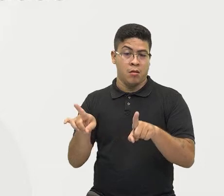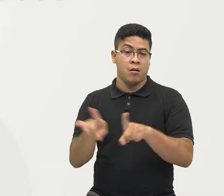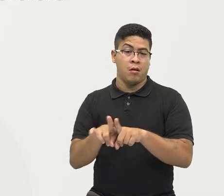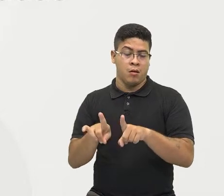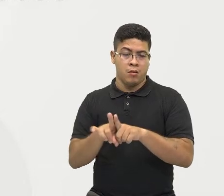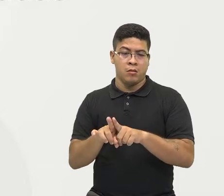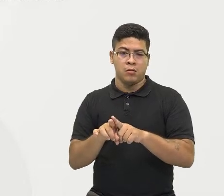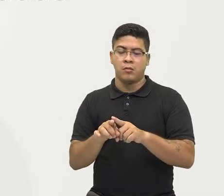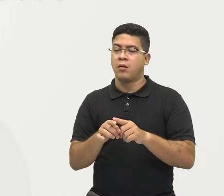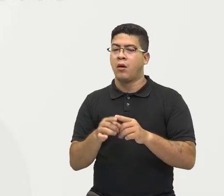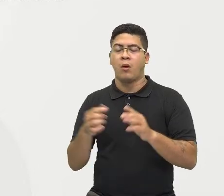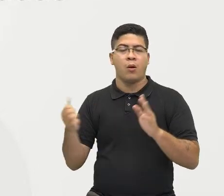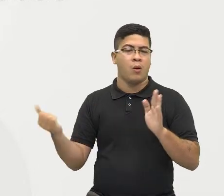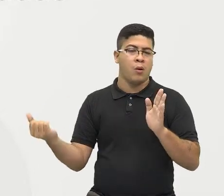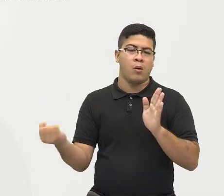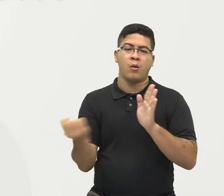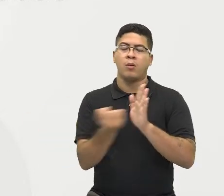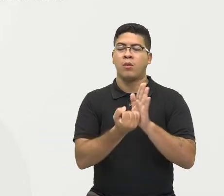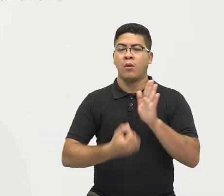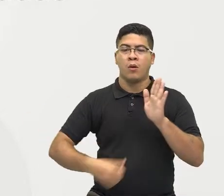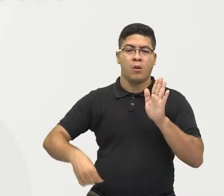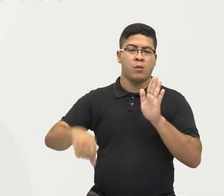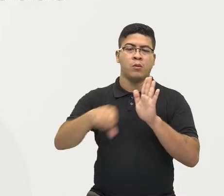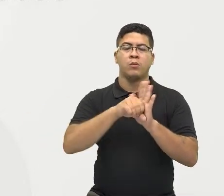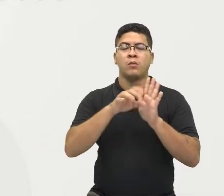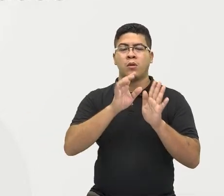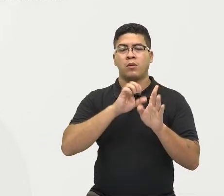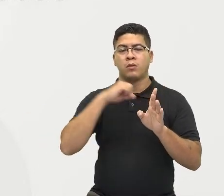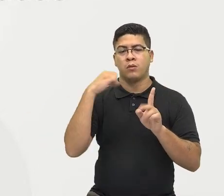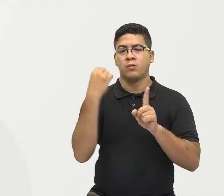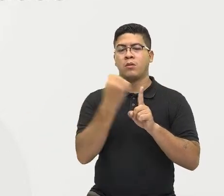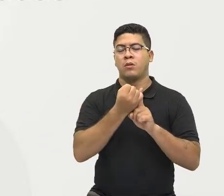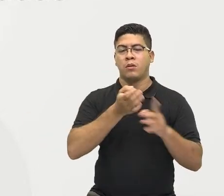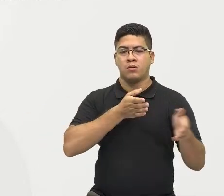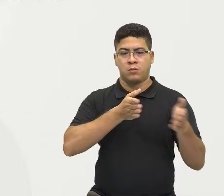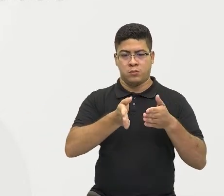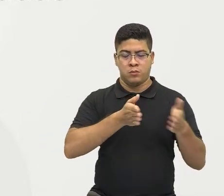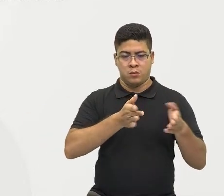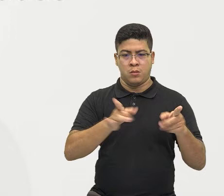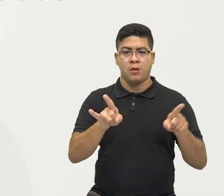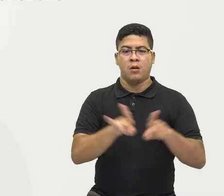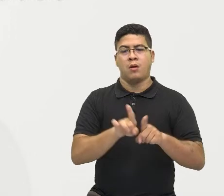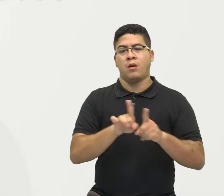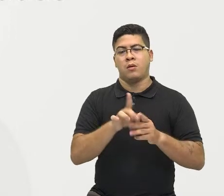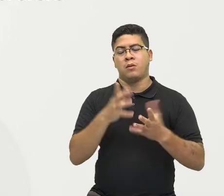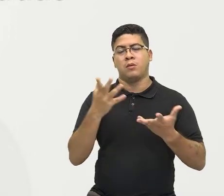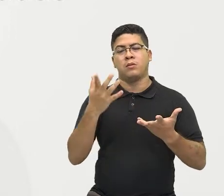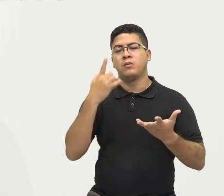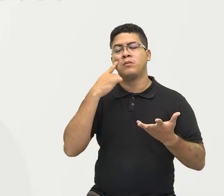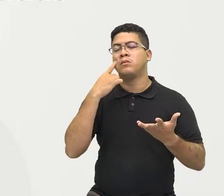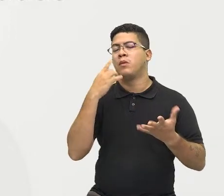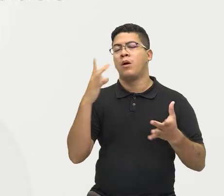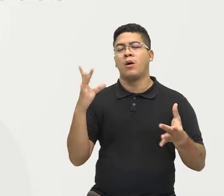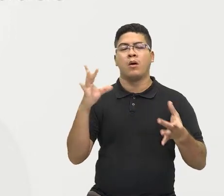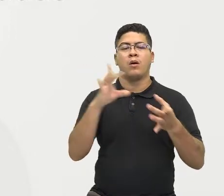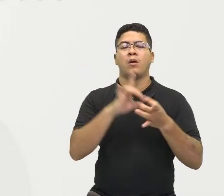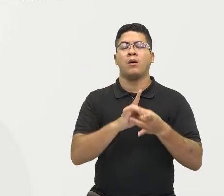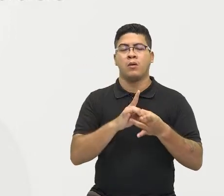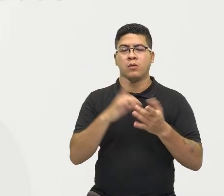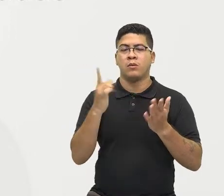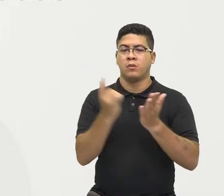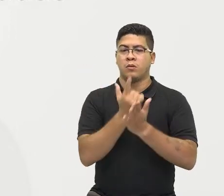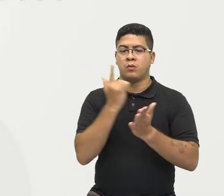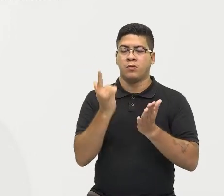às denúncias sociais do período, e suas ideias foram vinculadas no jornal